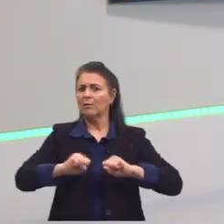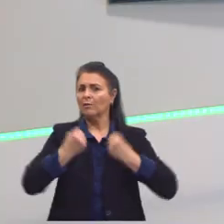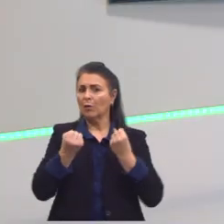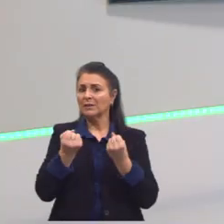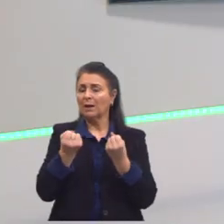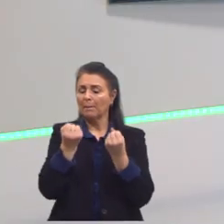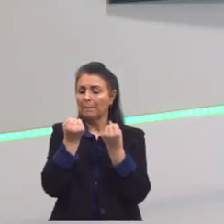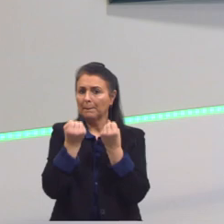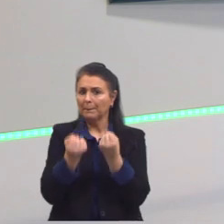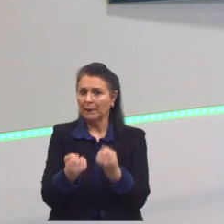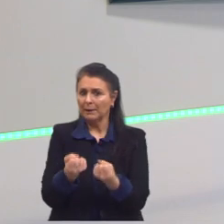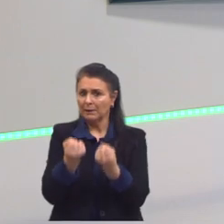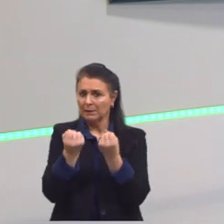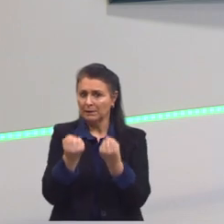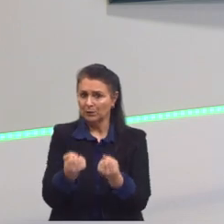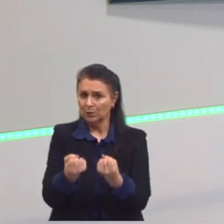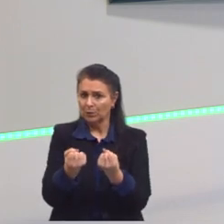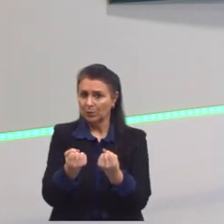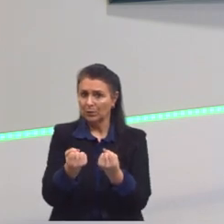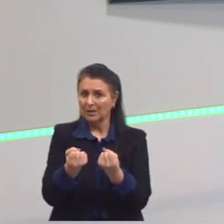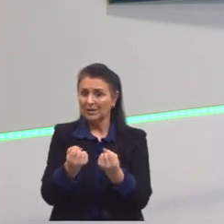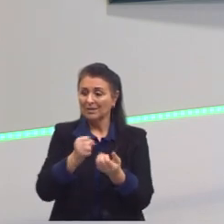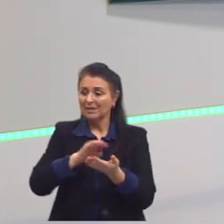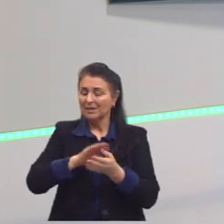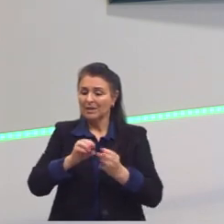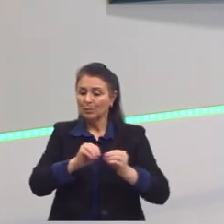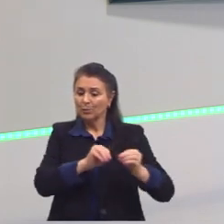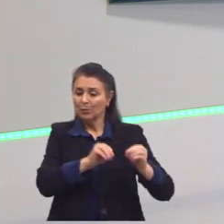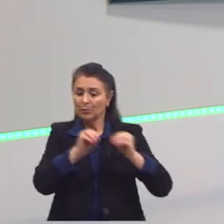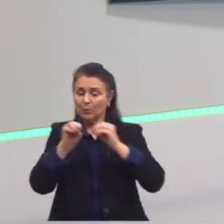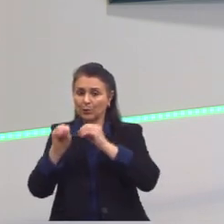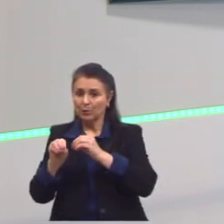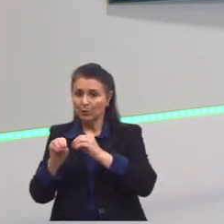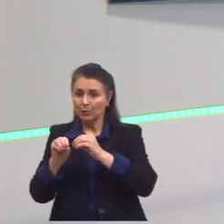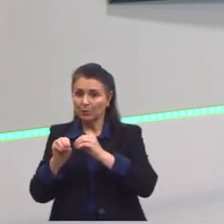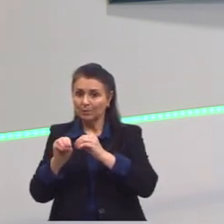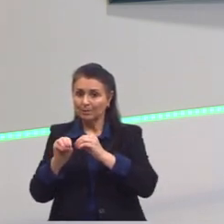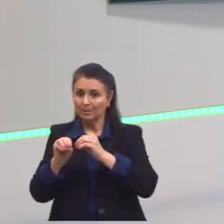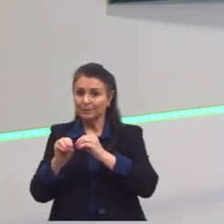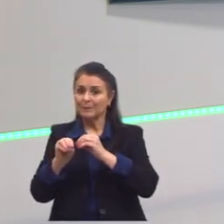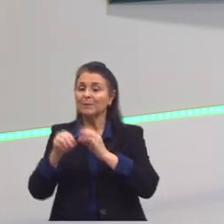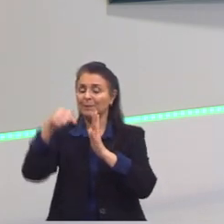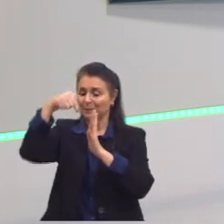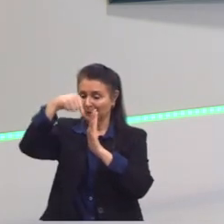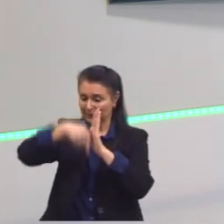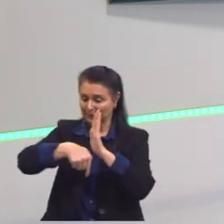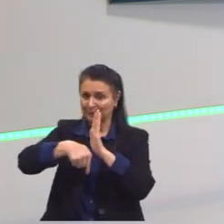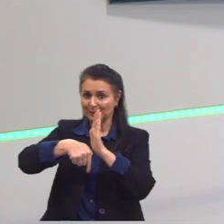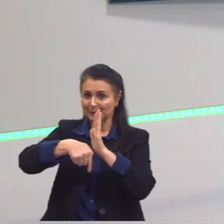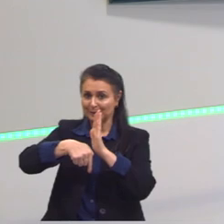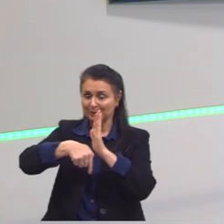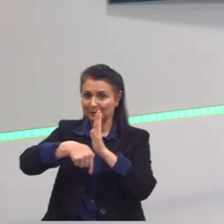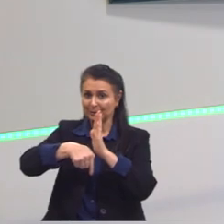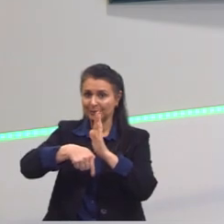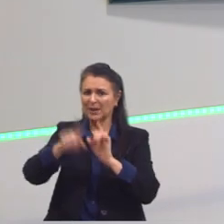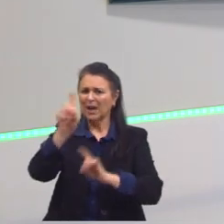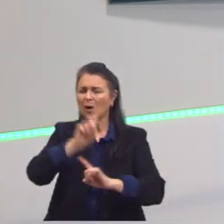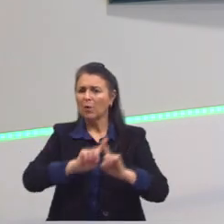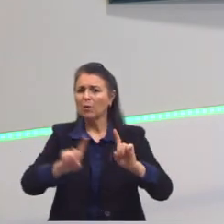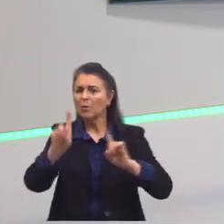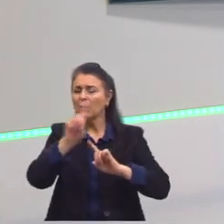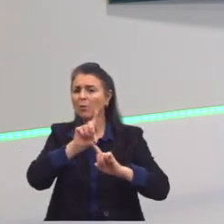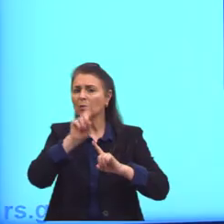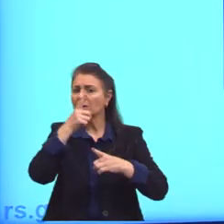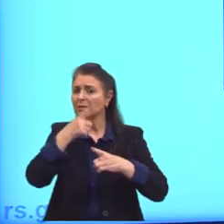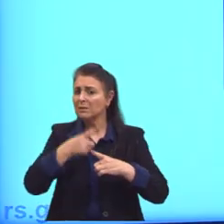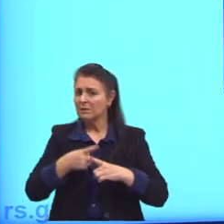fluido né que deslocou ou do objeto que a gente vai ver também para baixo em alguns casos